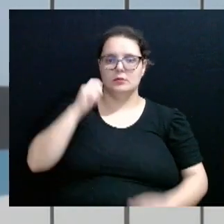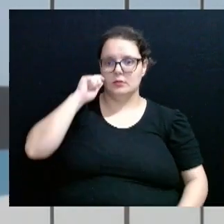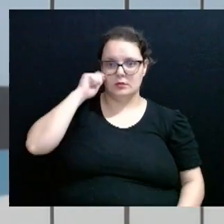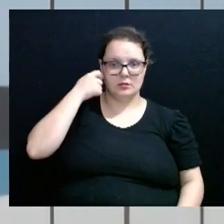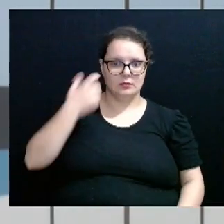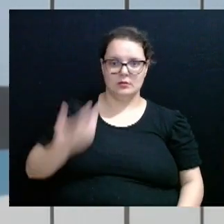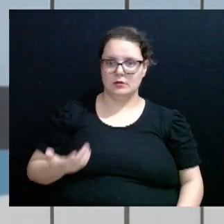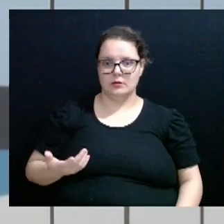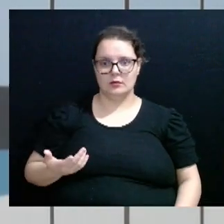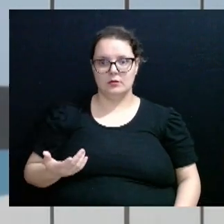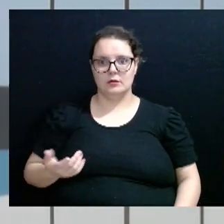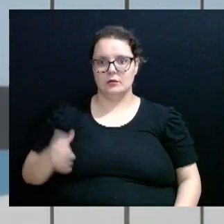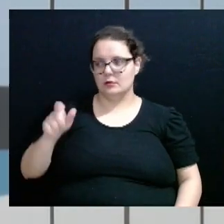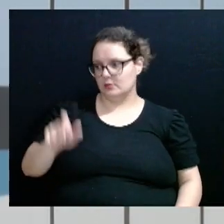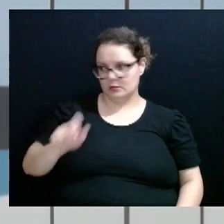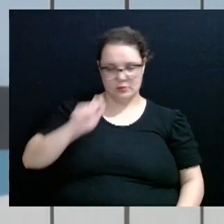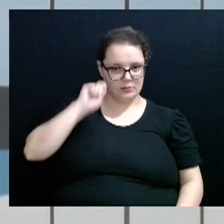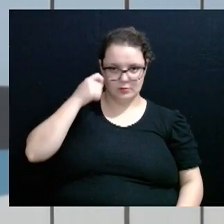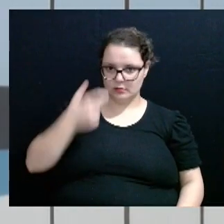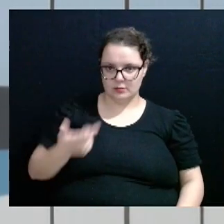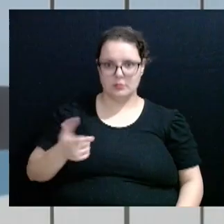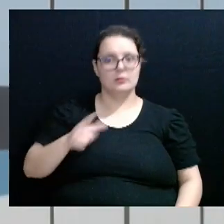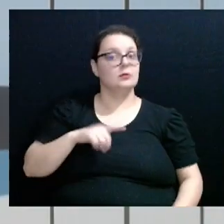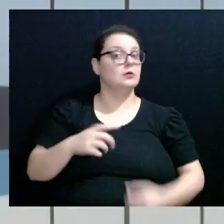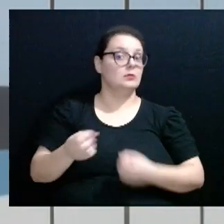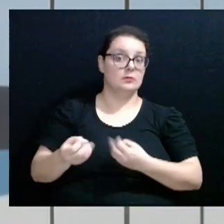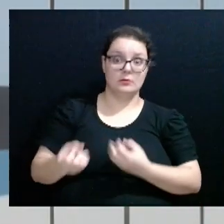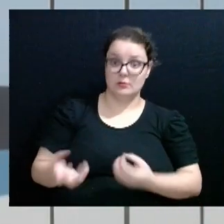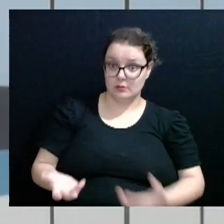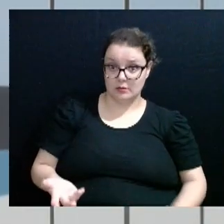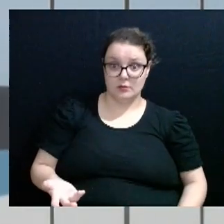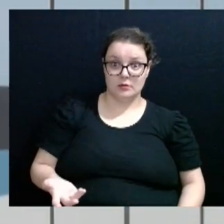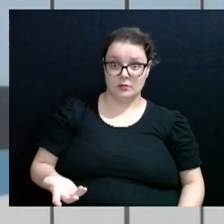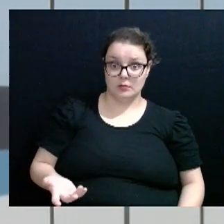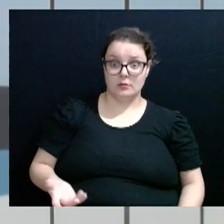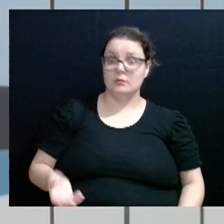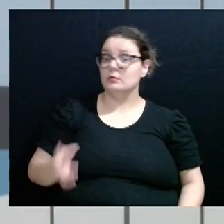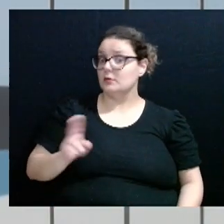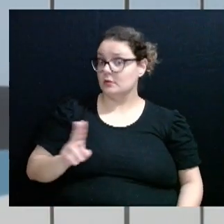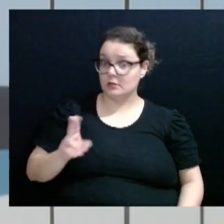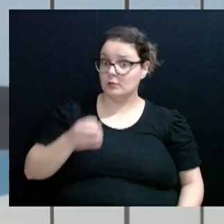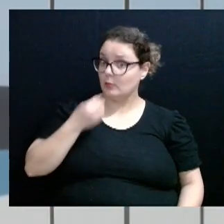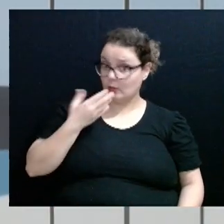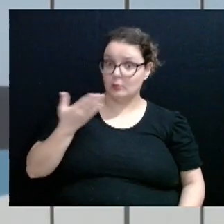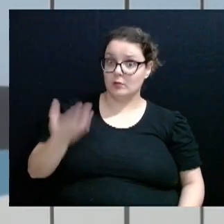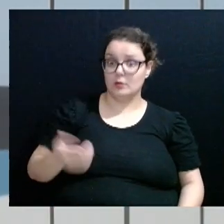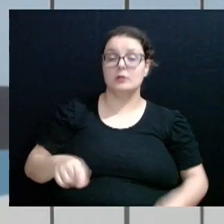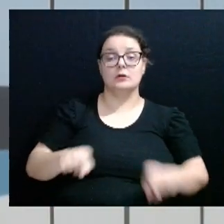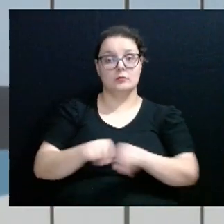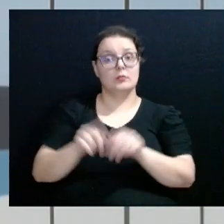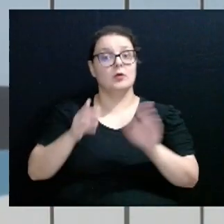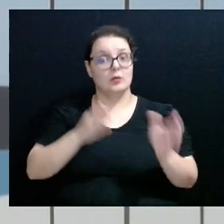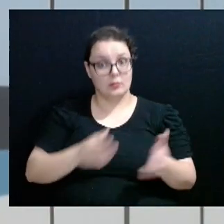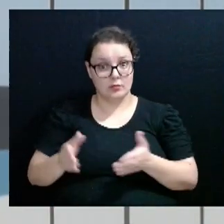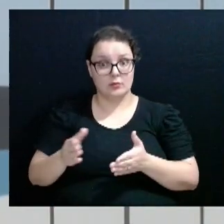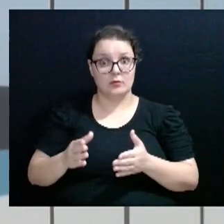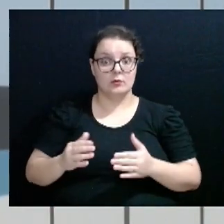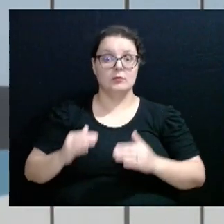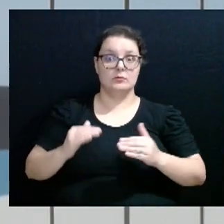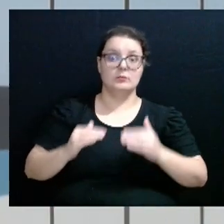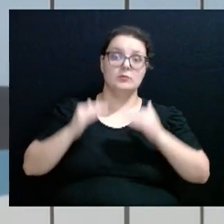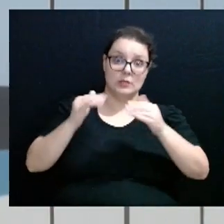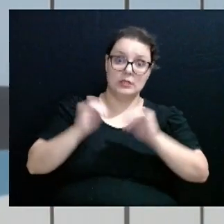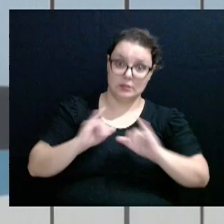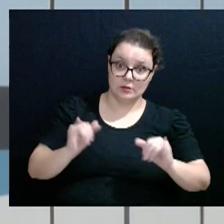pessoa negra, você vai ter uma informação e vai ser super útil para você, porque a gente também produz, sobretudo, notícias de interesse